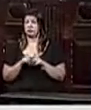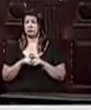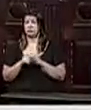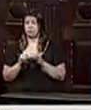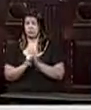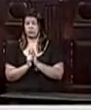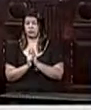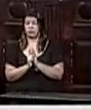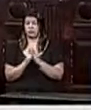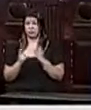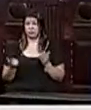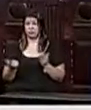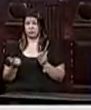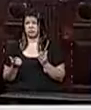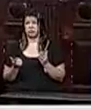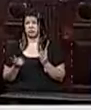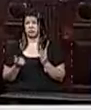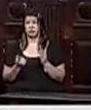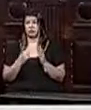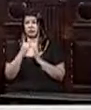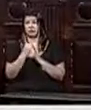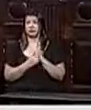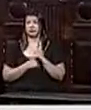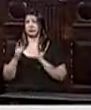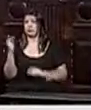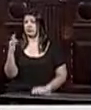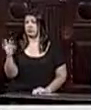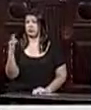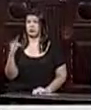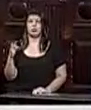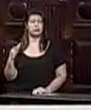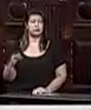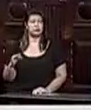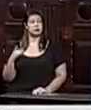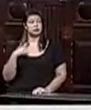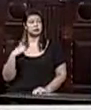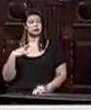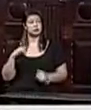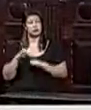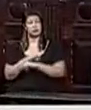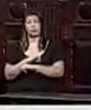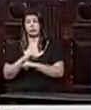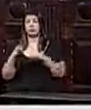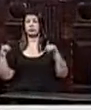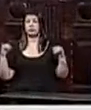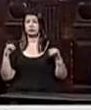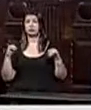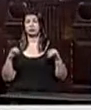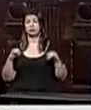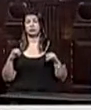Diário, de Teresópolis, traz uma reportagem